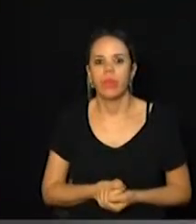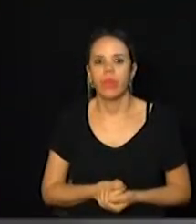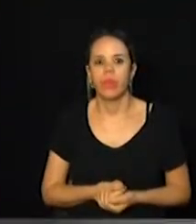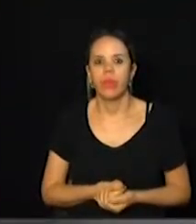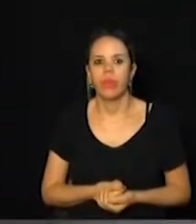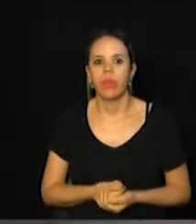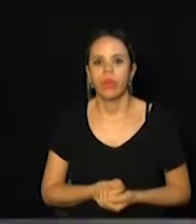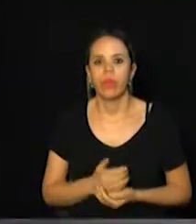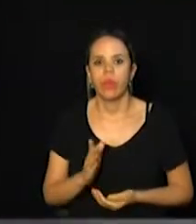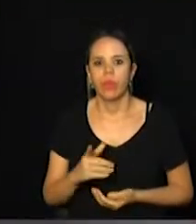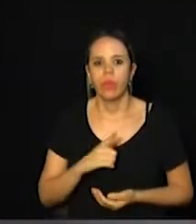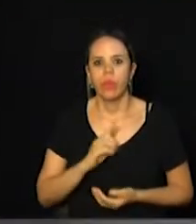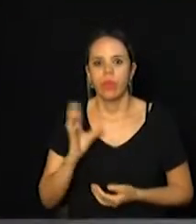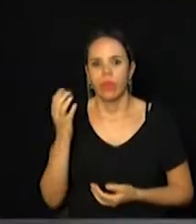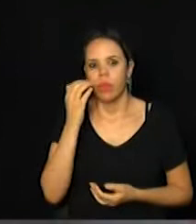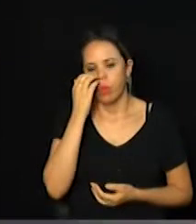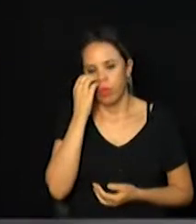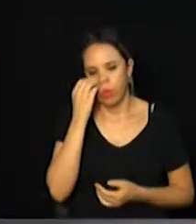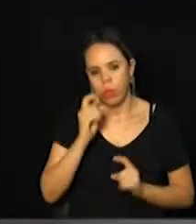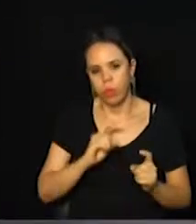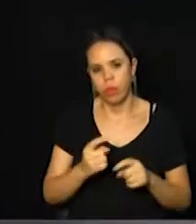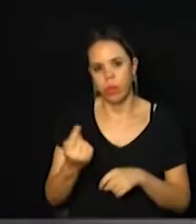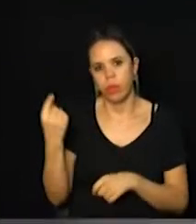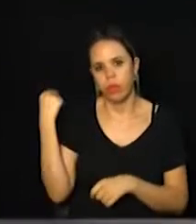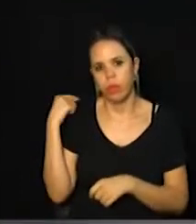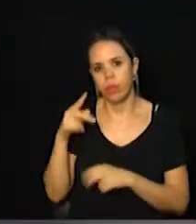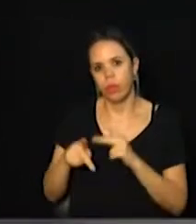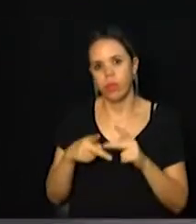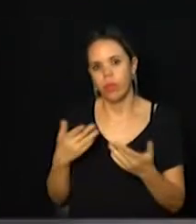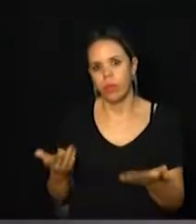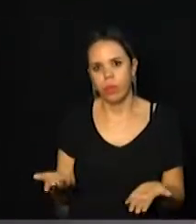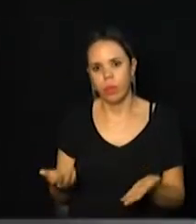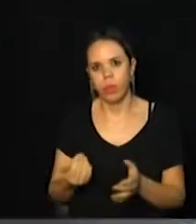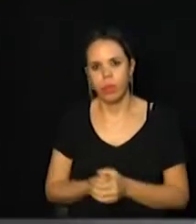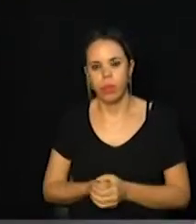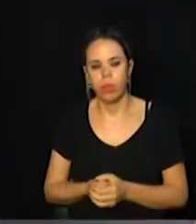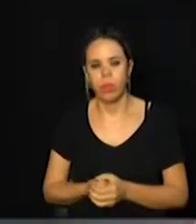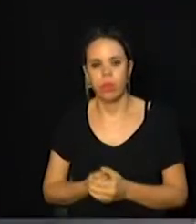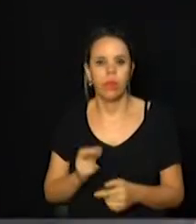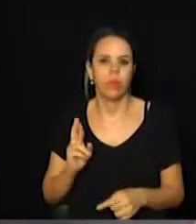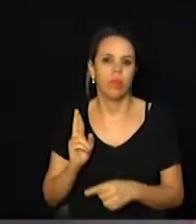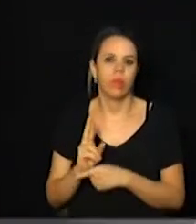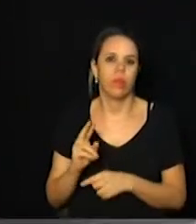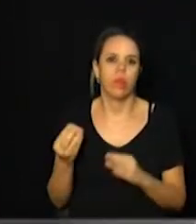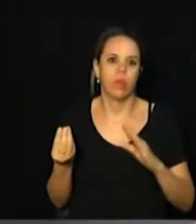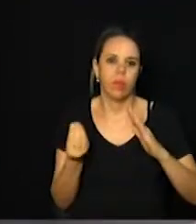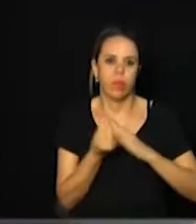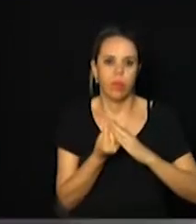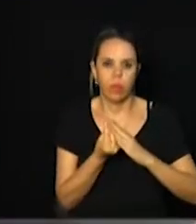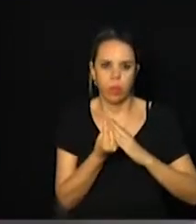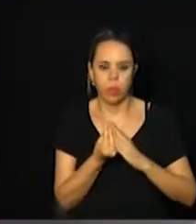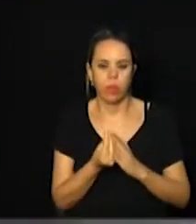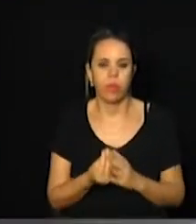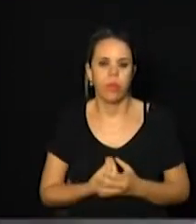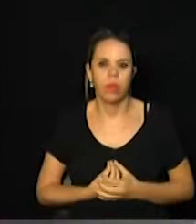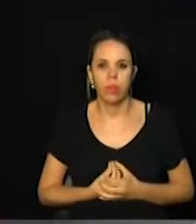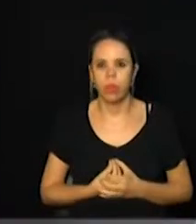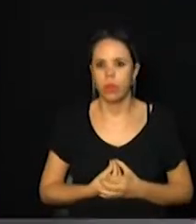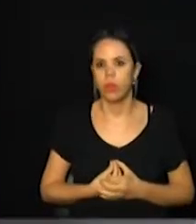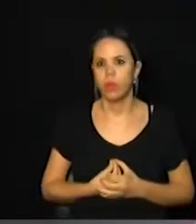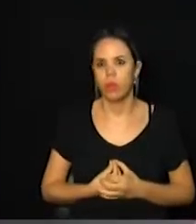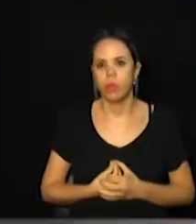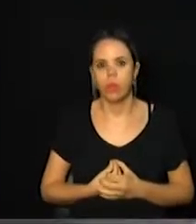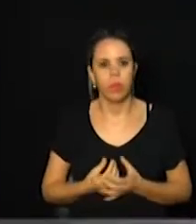já tinha acontecido uma reunião anterior de Deus pessoal lá com representante da sanasa e ele nunca